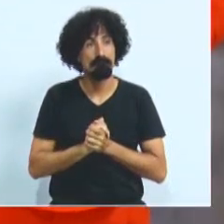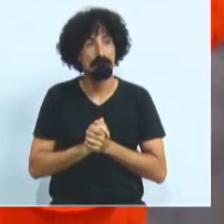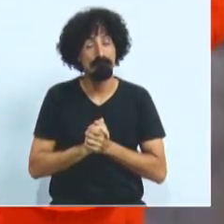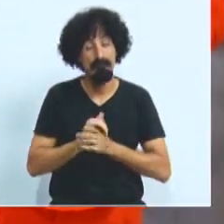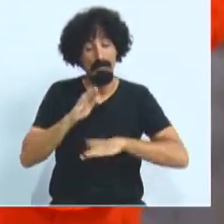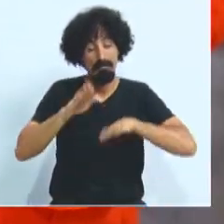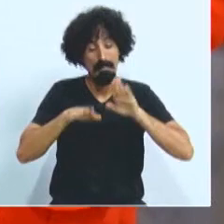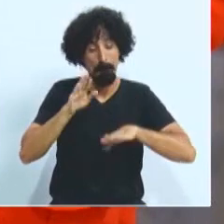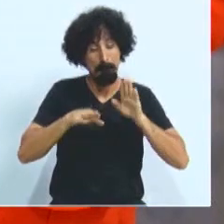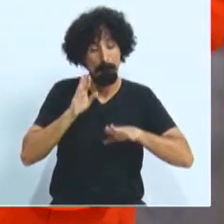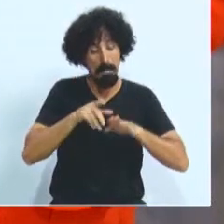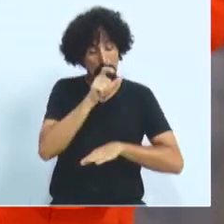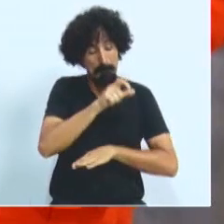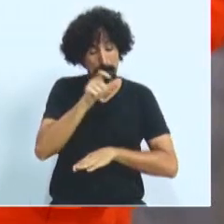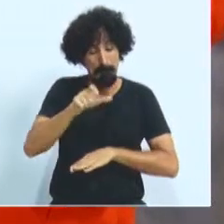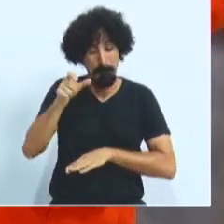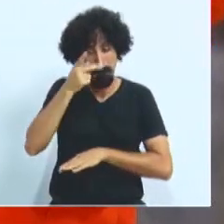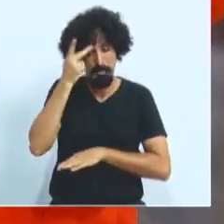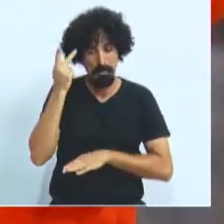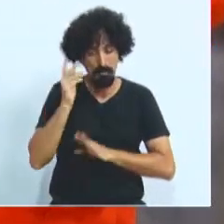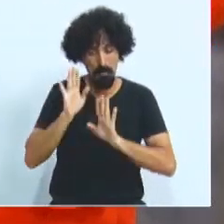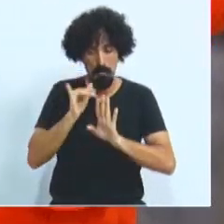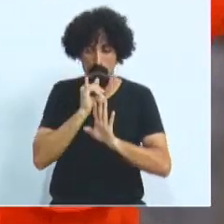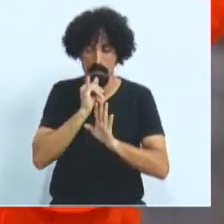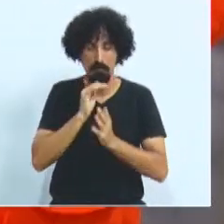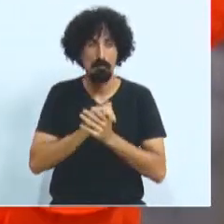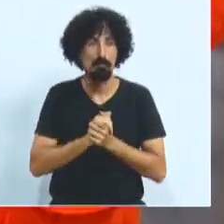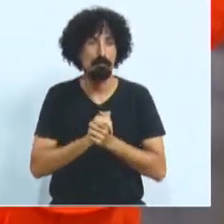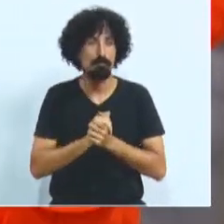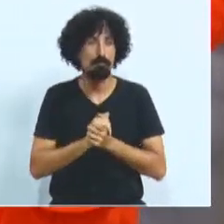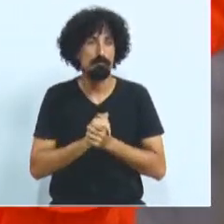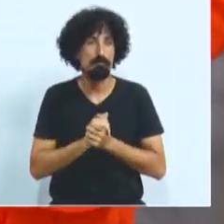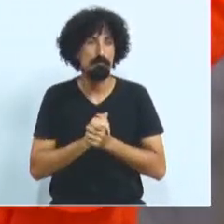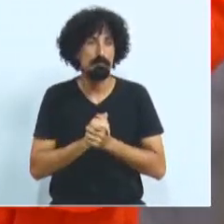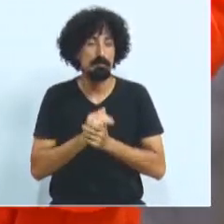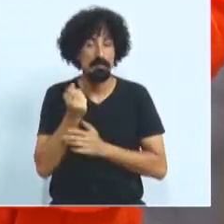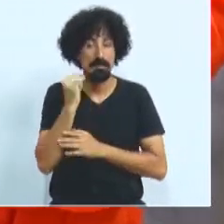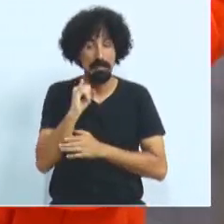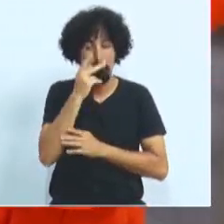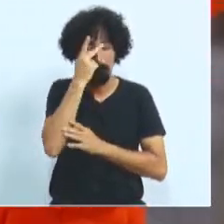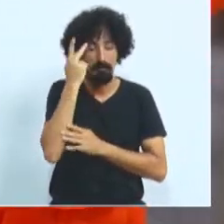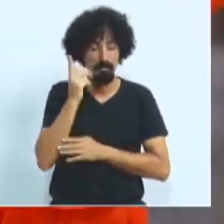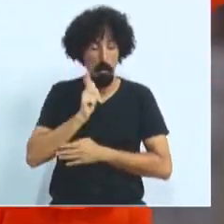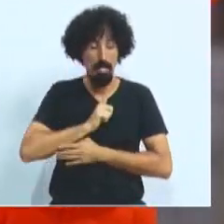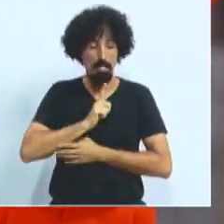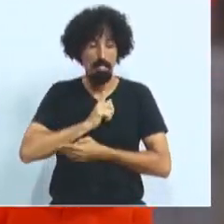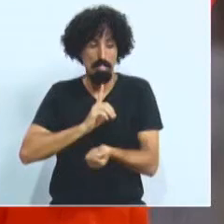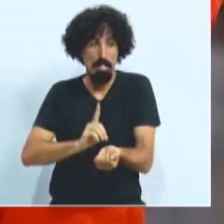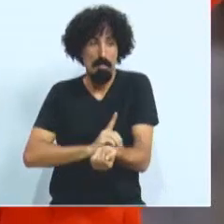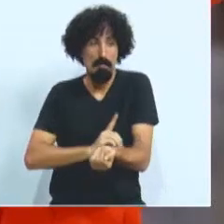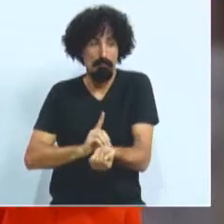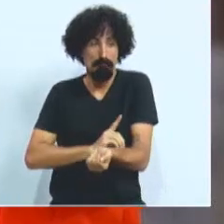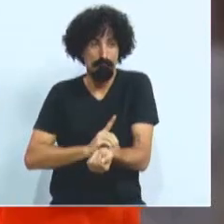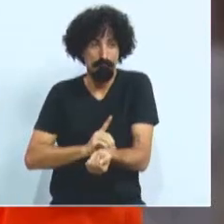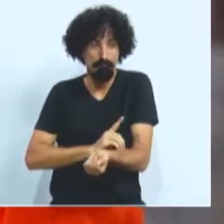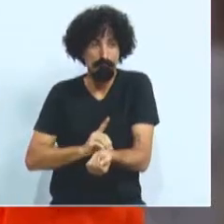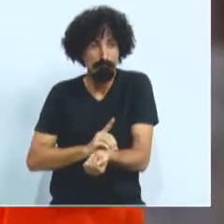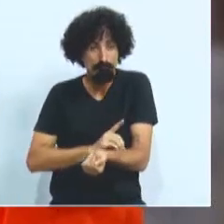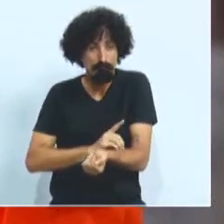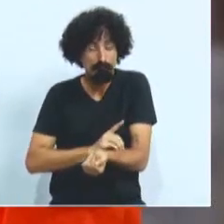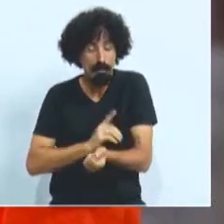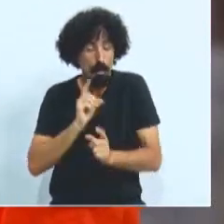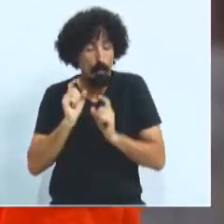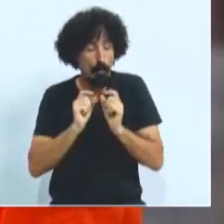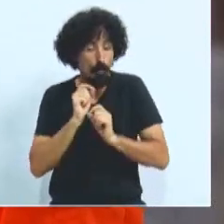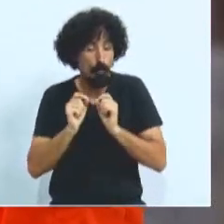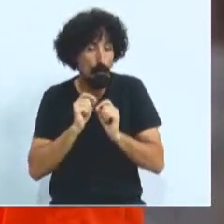pessoa. É, por exemplo, se você está tratando de uma pessoa que tem diabetes, ela vai se cortar, por mais que você faça